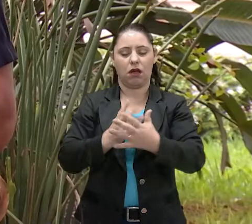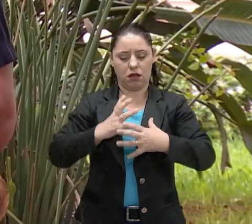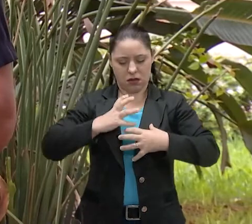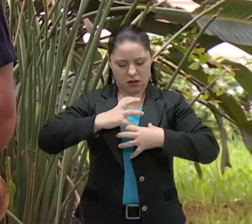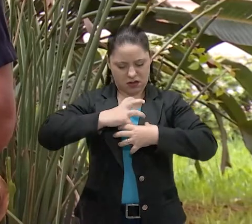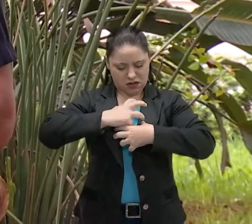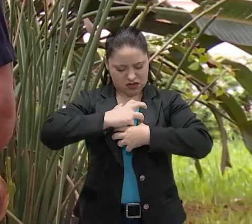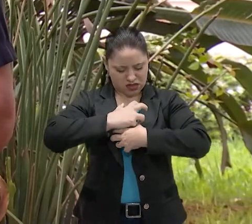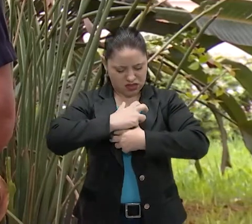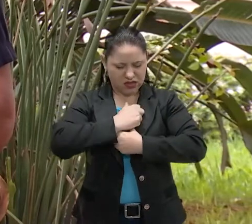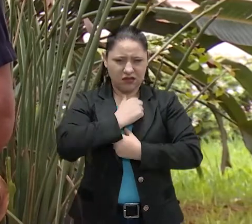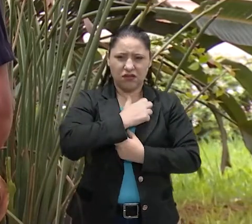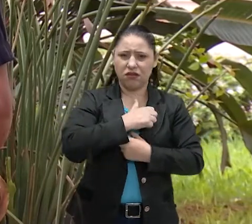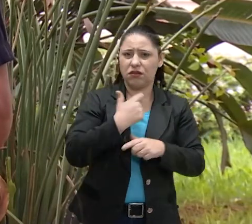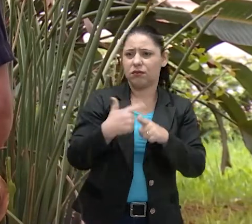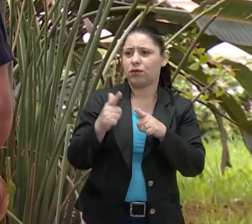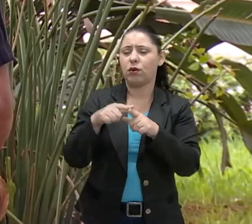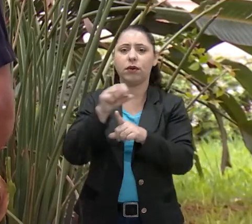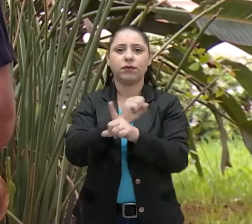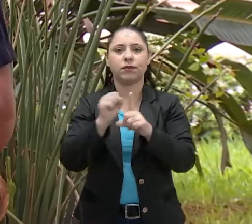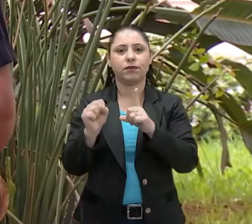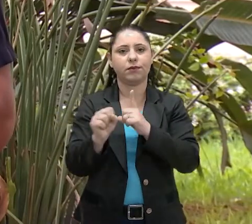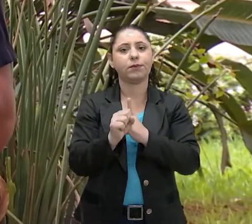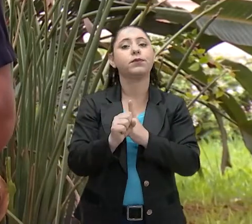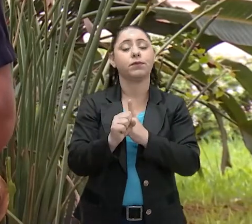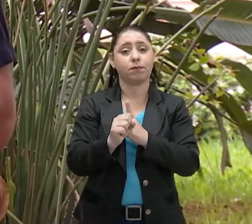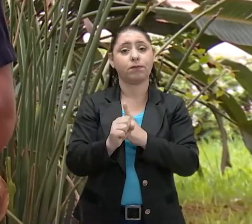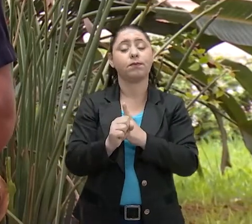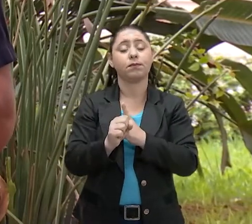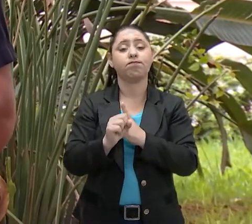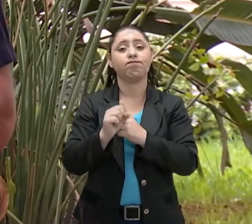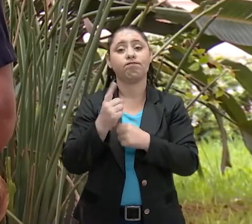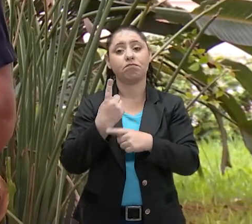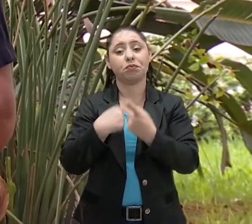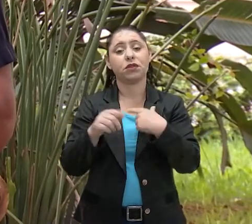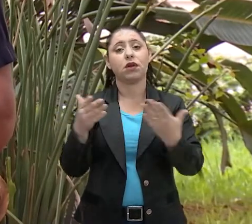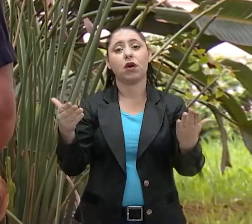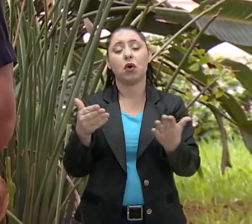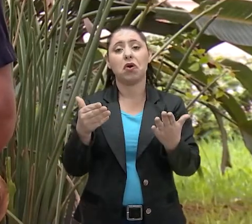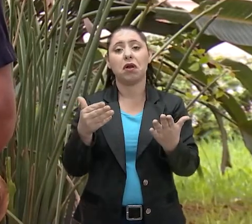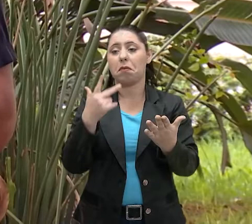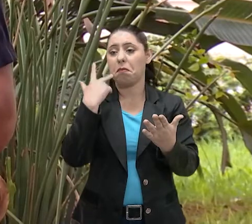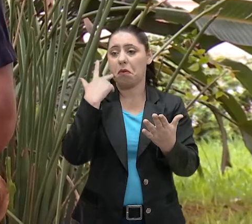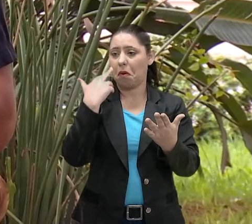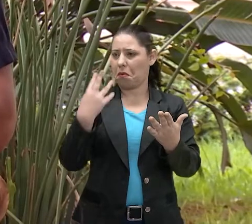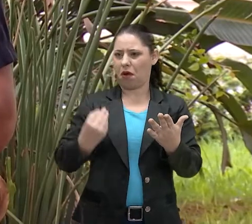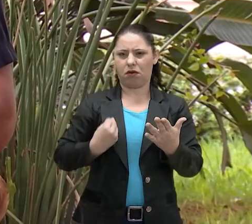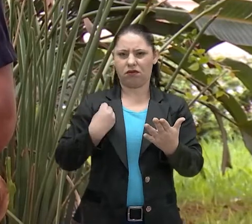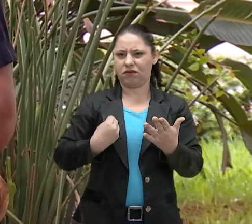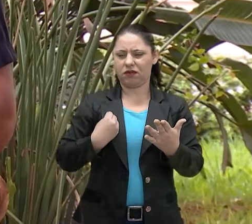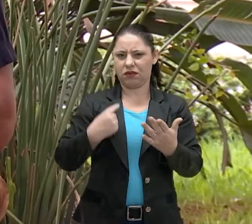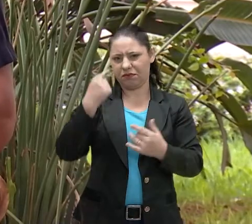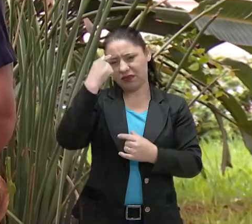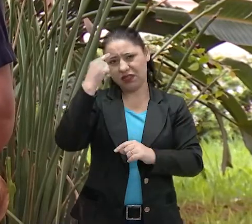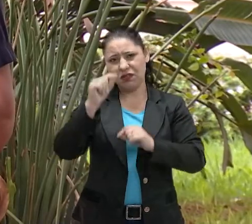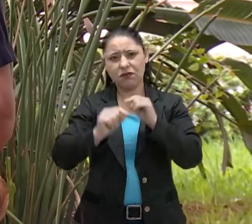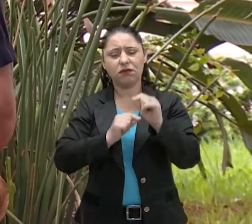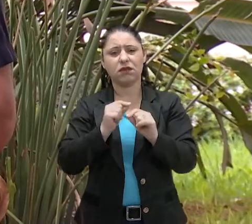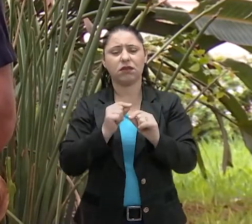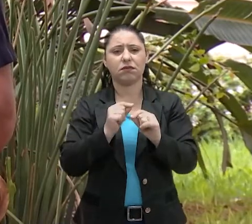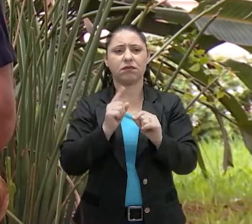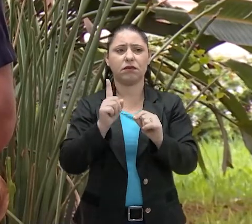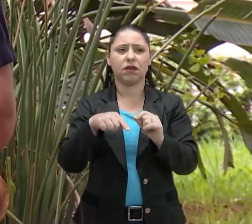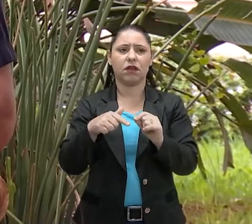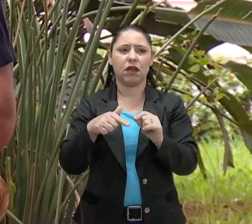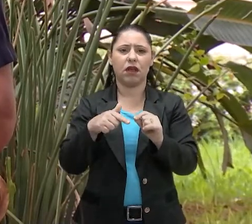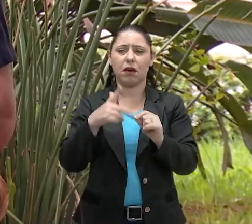a depressão e esses outros problemas sociais se tornaram uma coisa comum na vida, né? Então, eu acho que